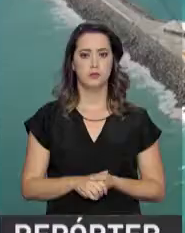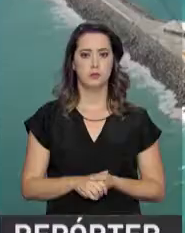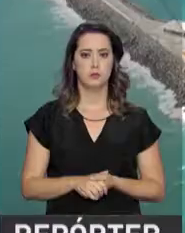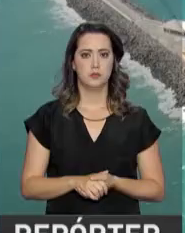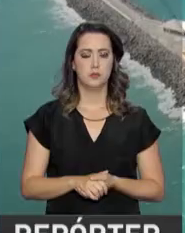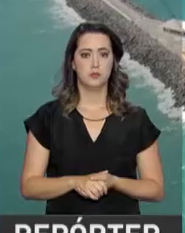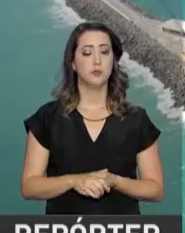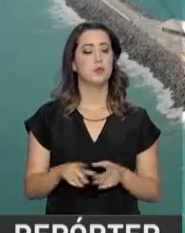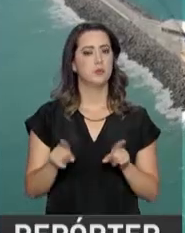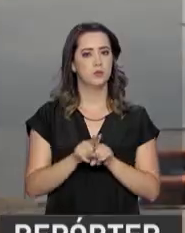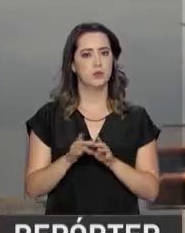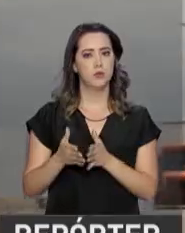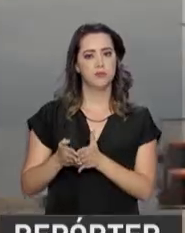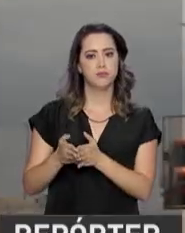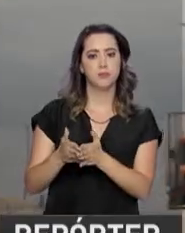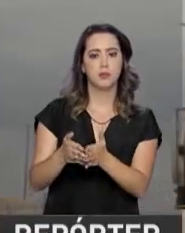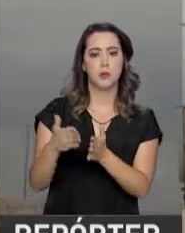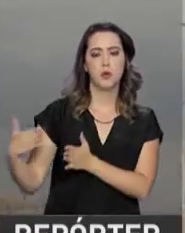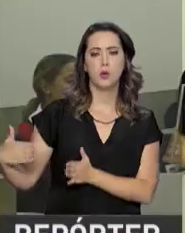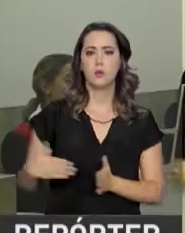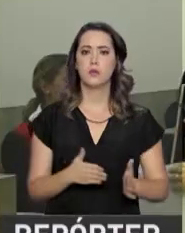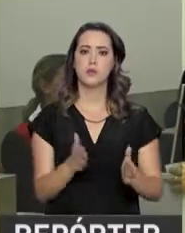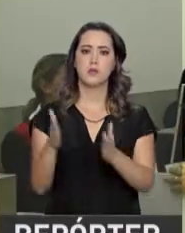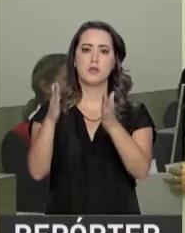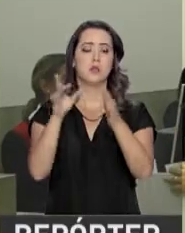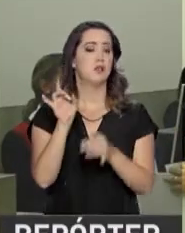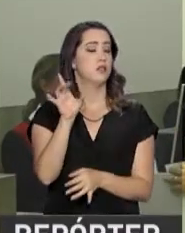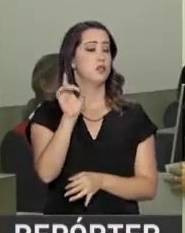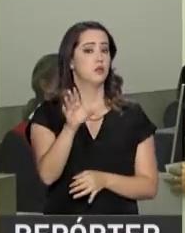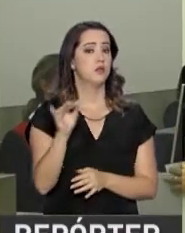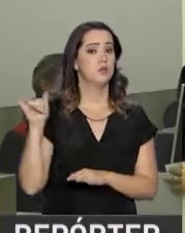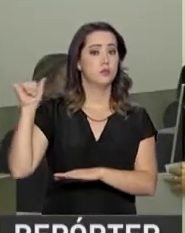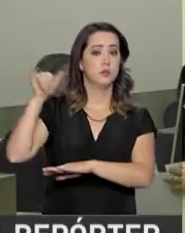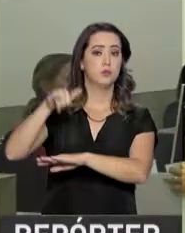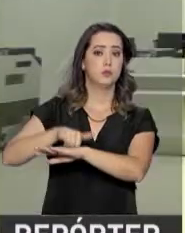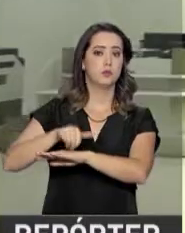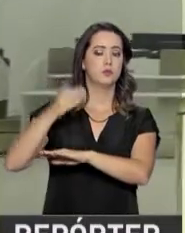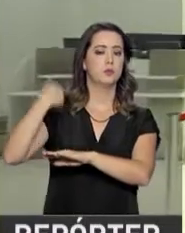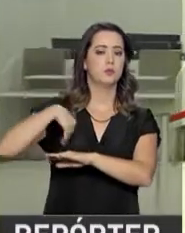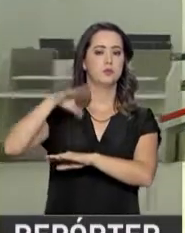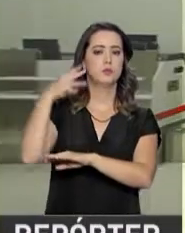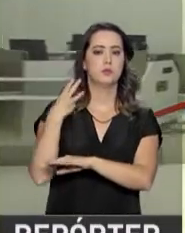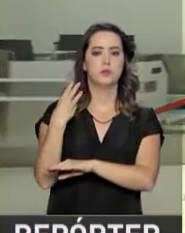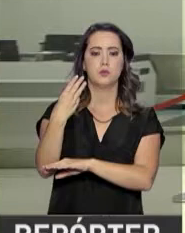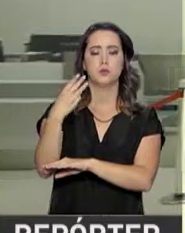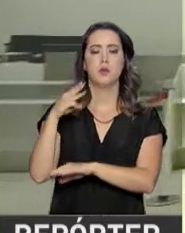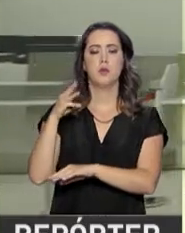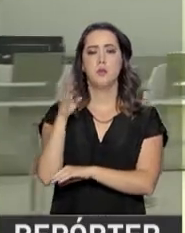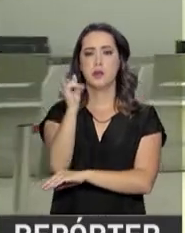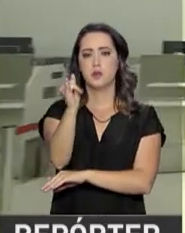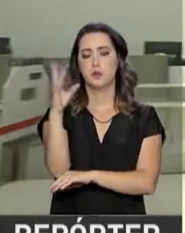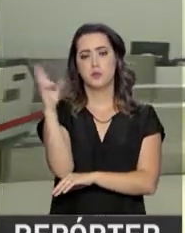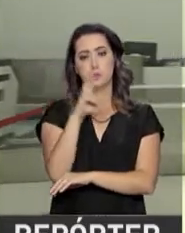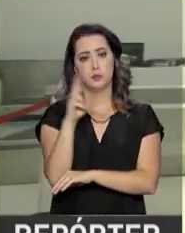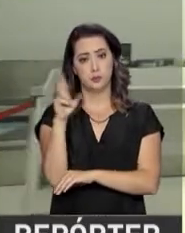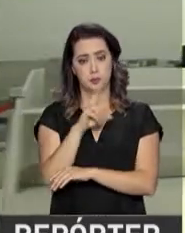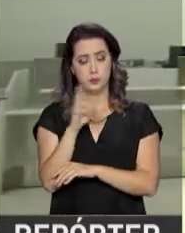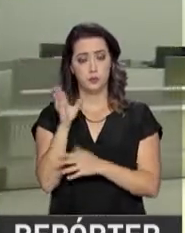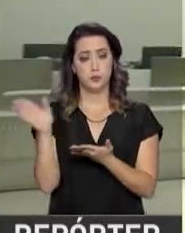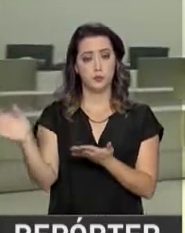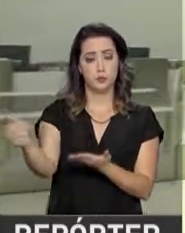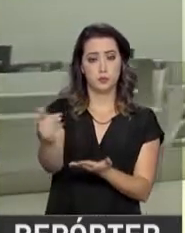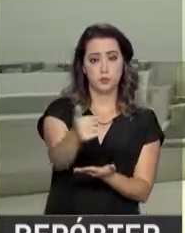além de portos e rodovias só com os aeroportos foram mais de 3 bilhões e meio de reais arrecadados